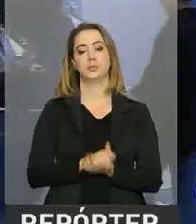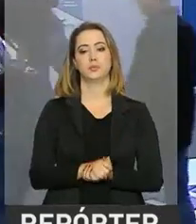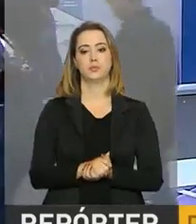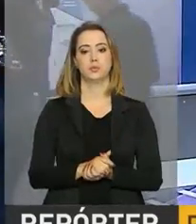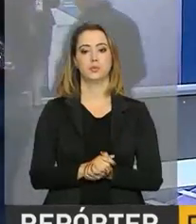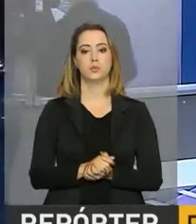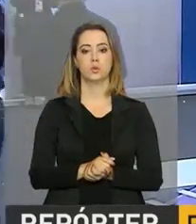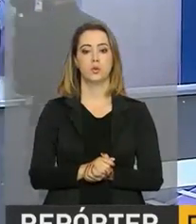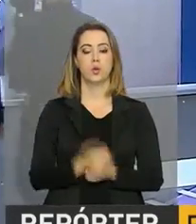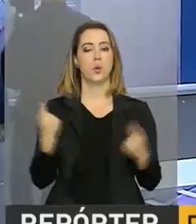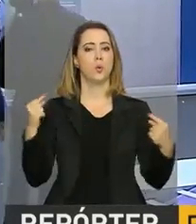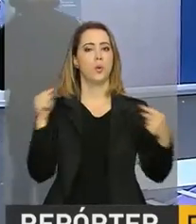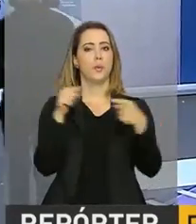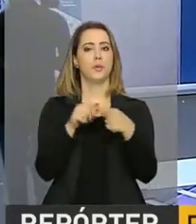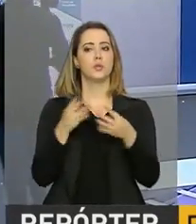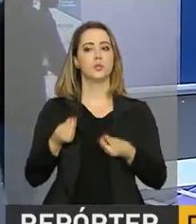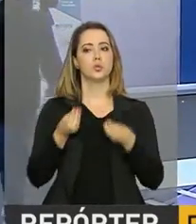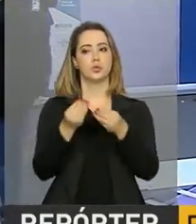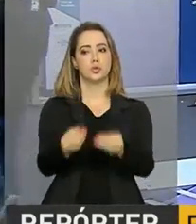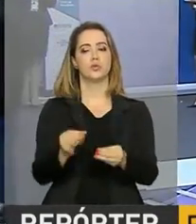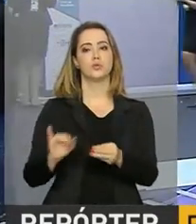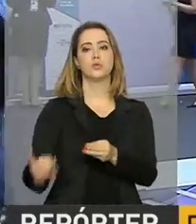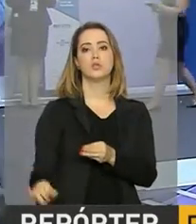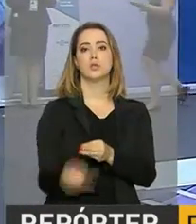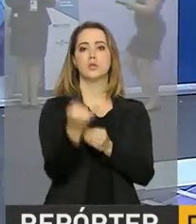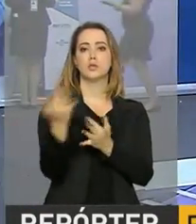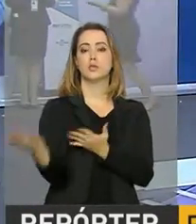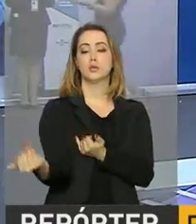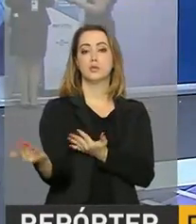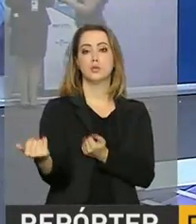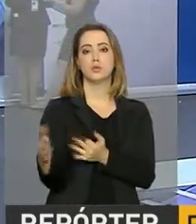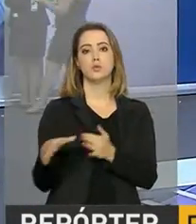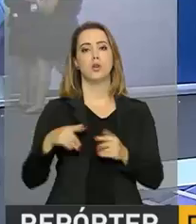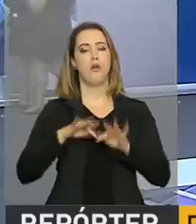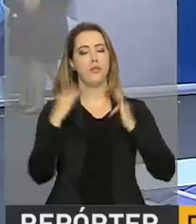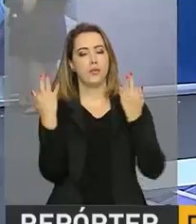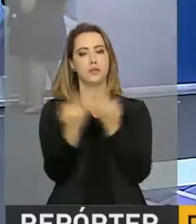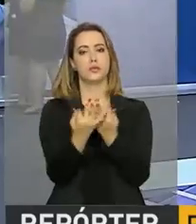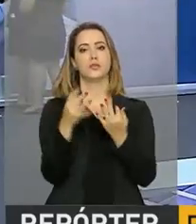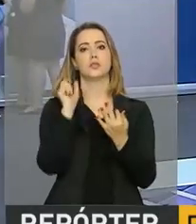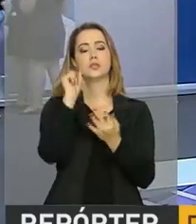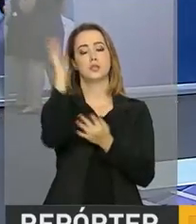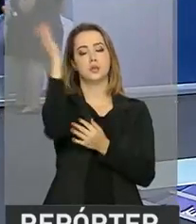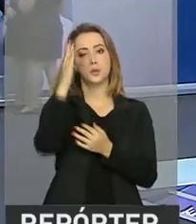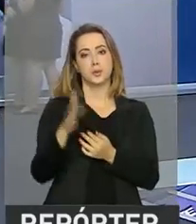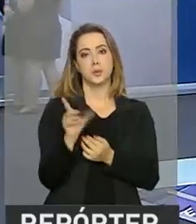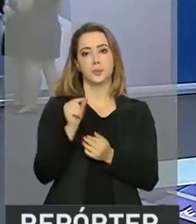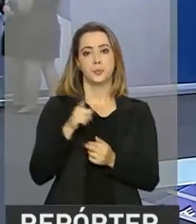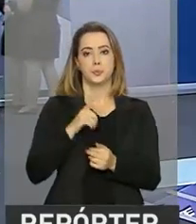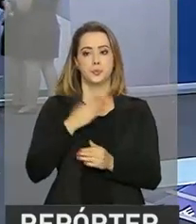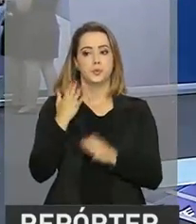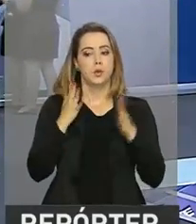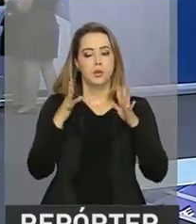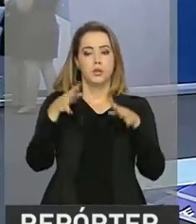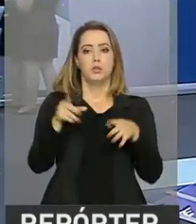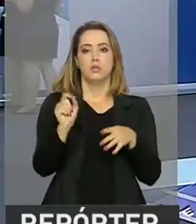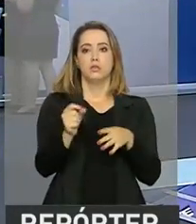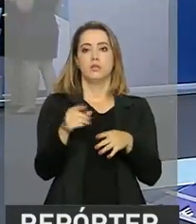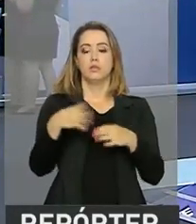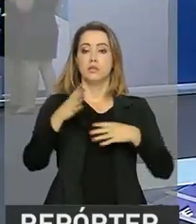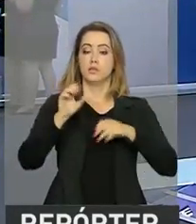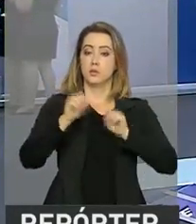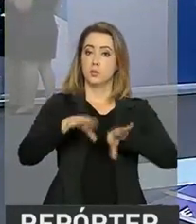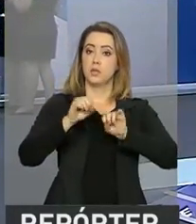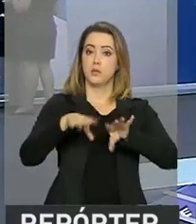é criar uma oportunidade para a juventude e a família brasileira ter acesso à importância da educação